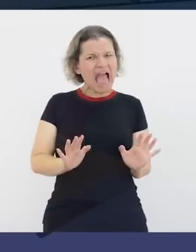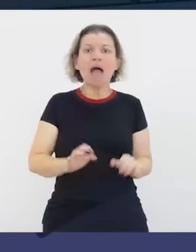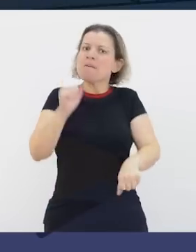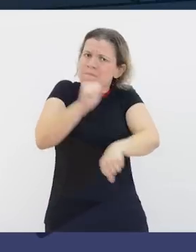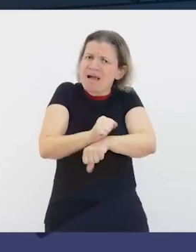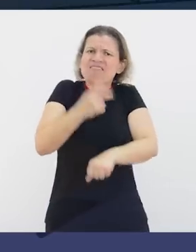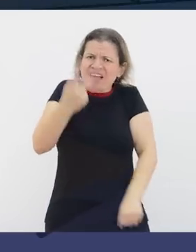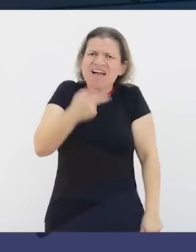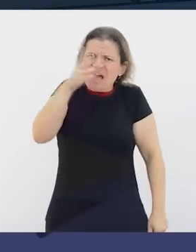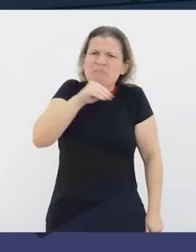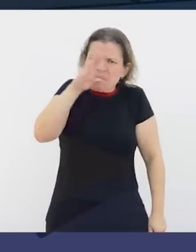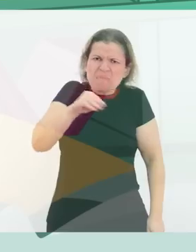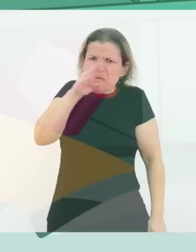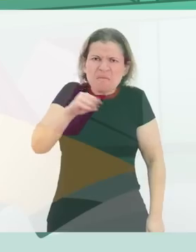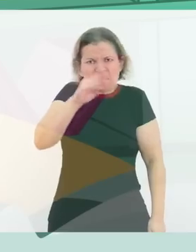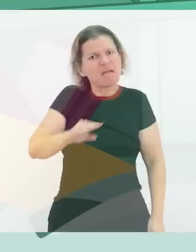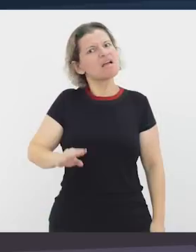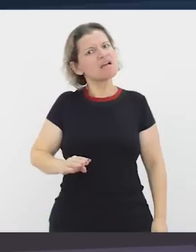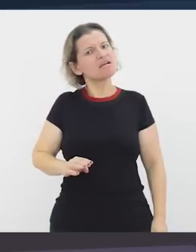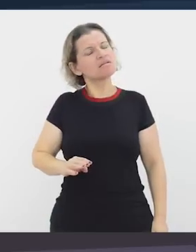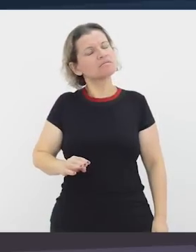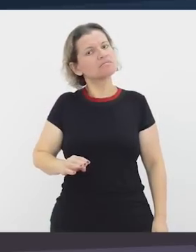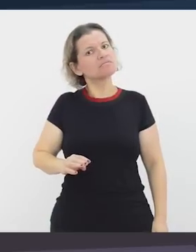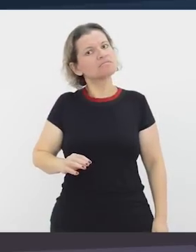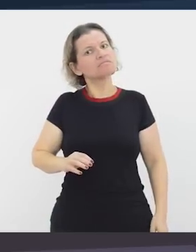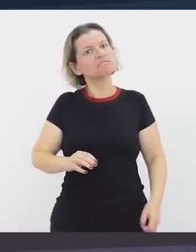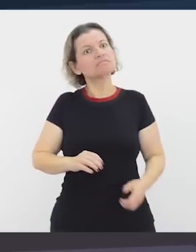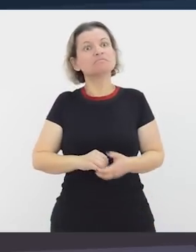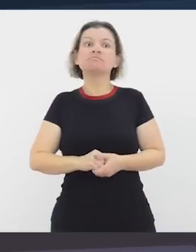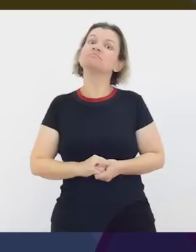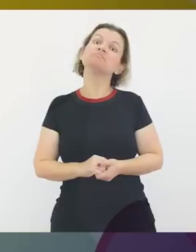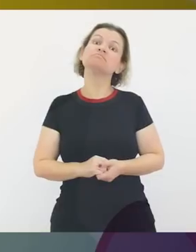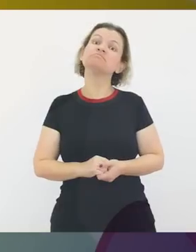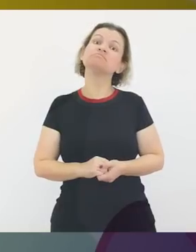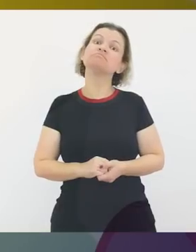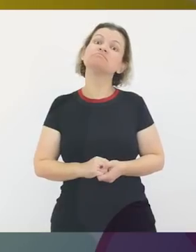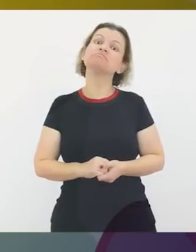Ai! Para de falar, blá blá!